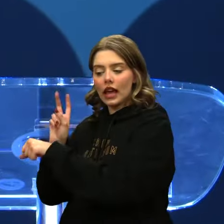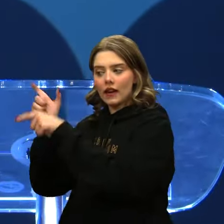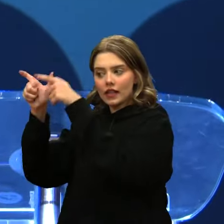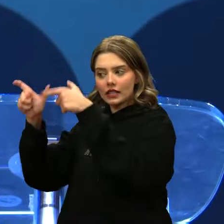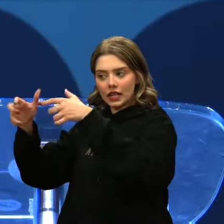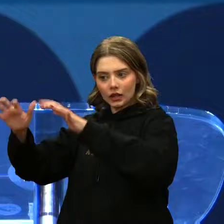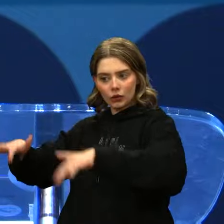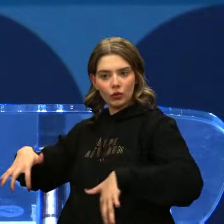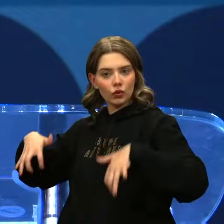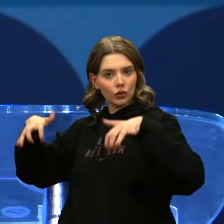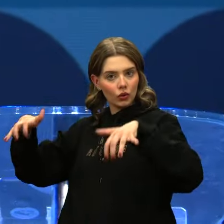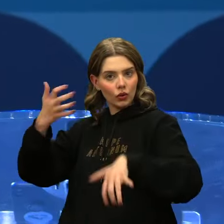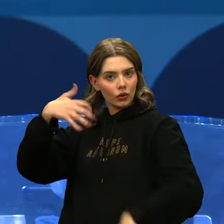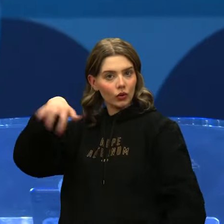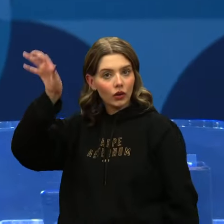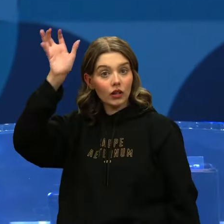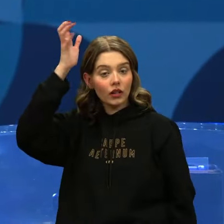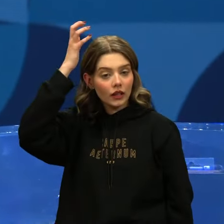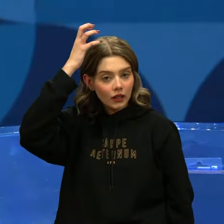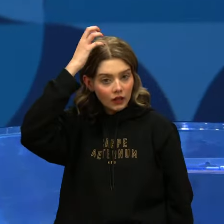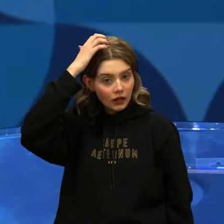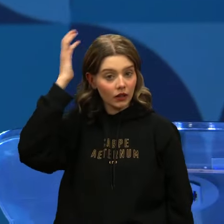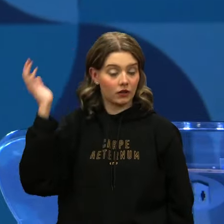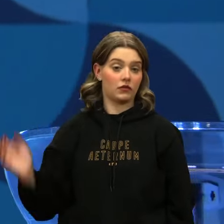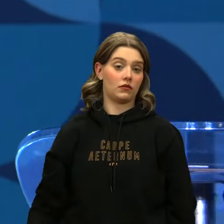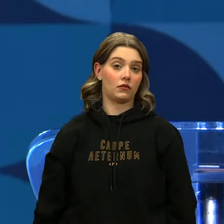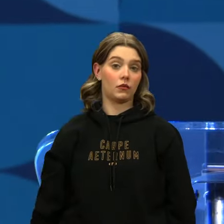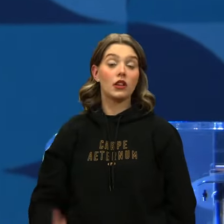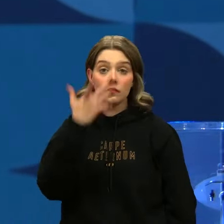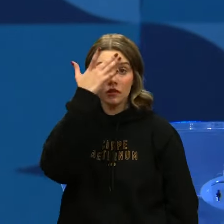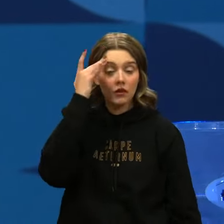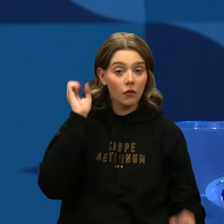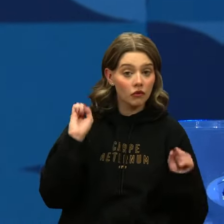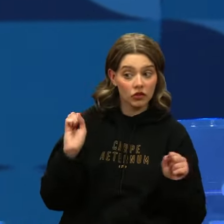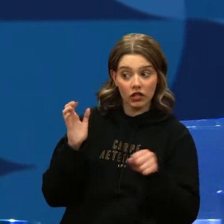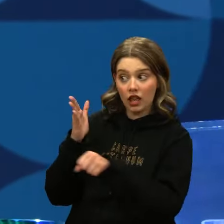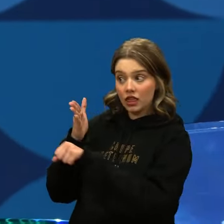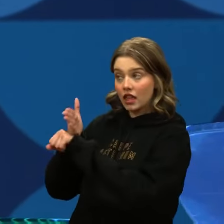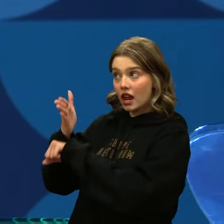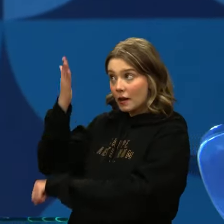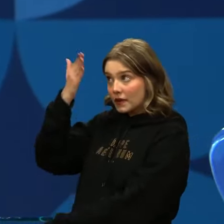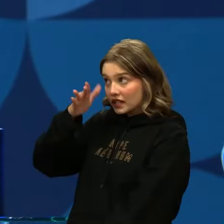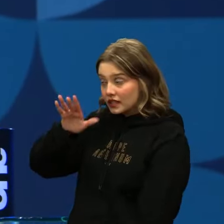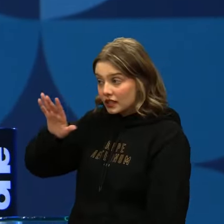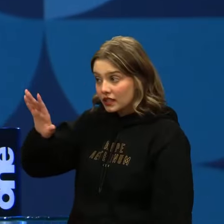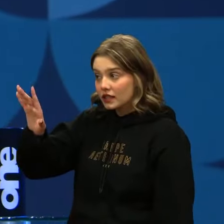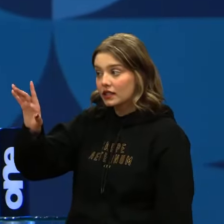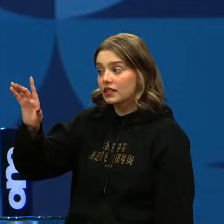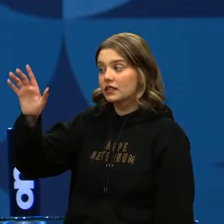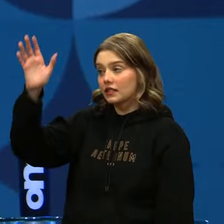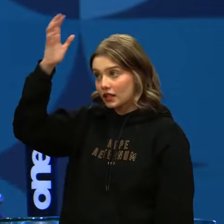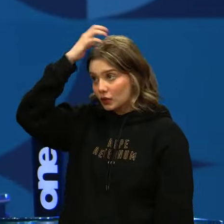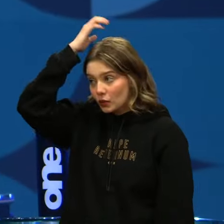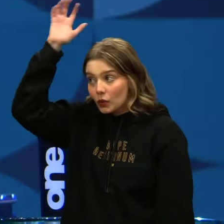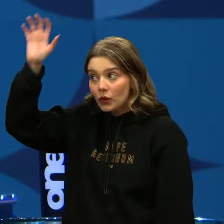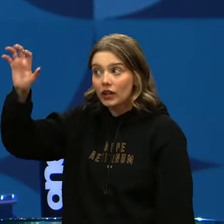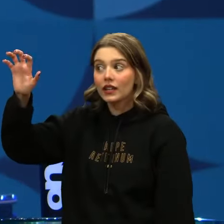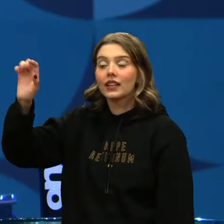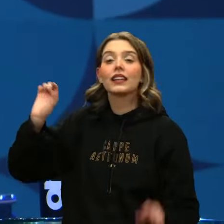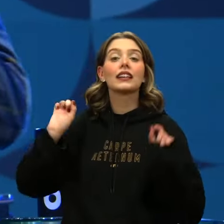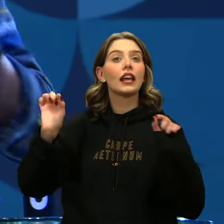Quando alguém era permitido entrar na presença do rei, quem abria, quem dava o acesso era